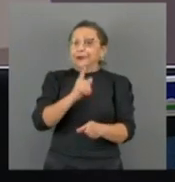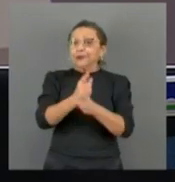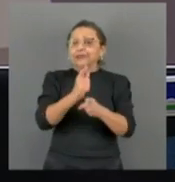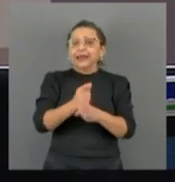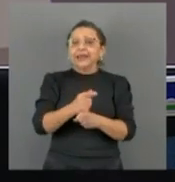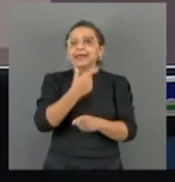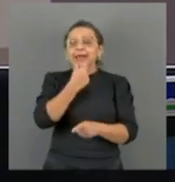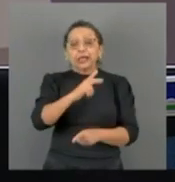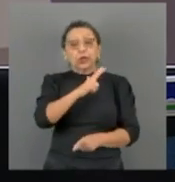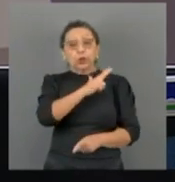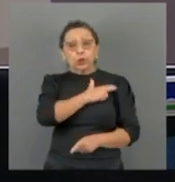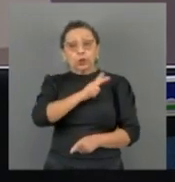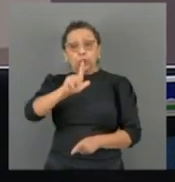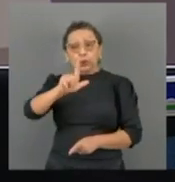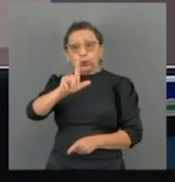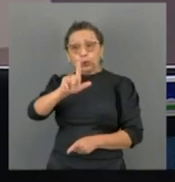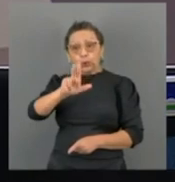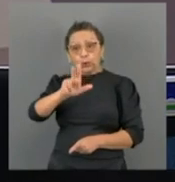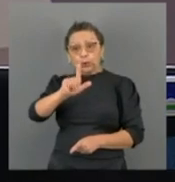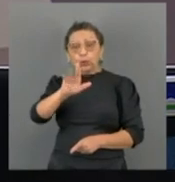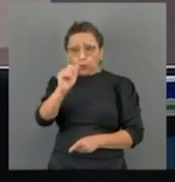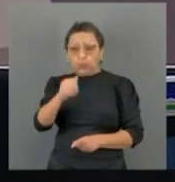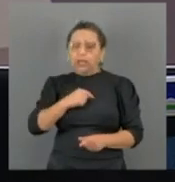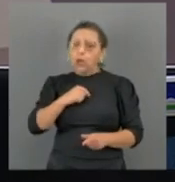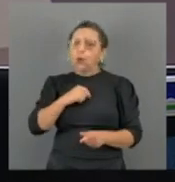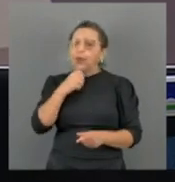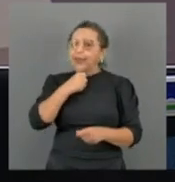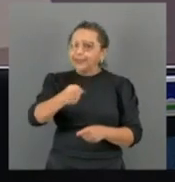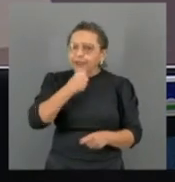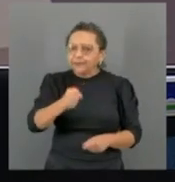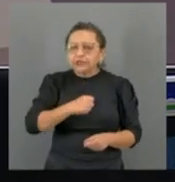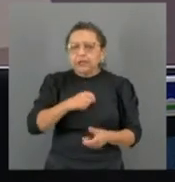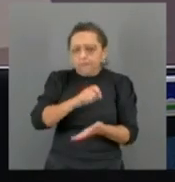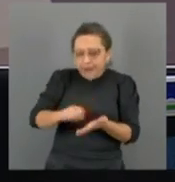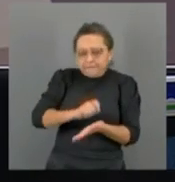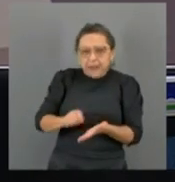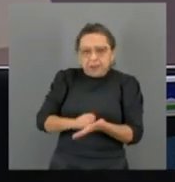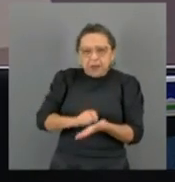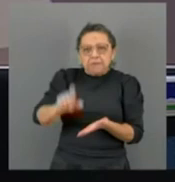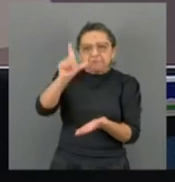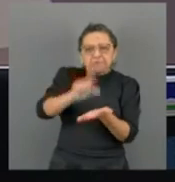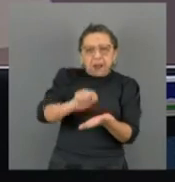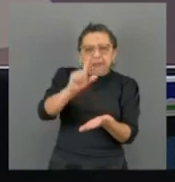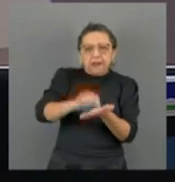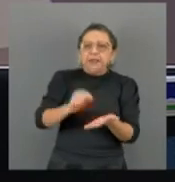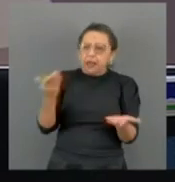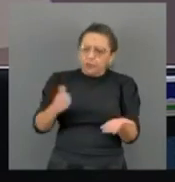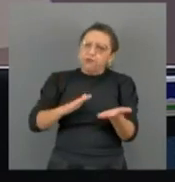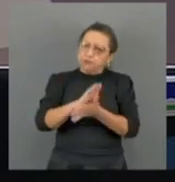artigos sobre esse momento hoje, publicado por X e por meu Substack.